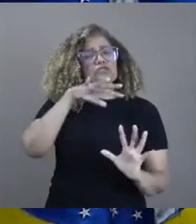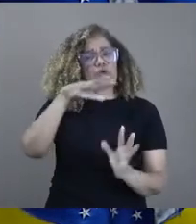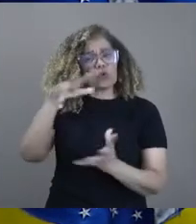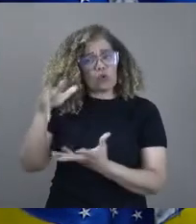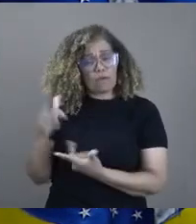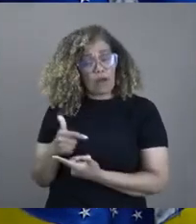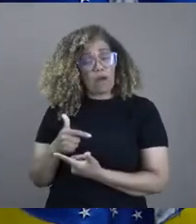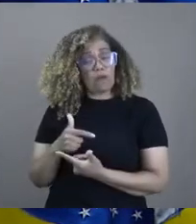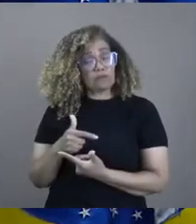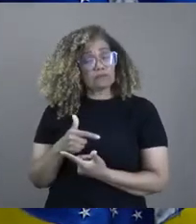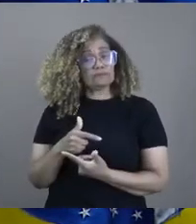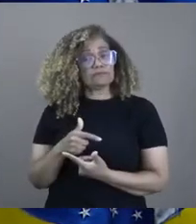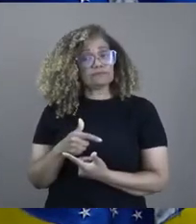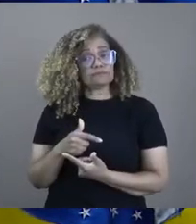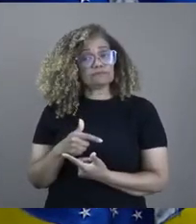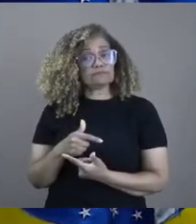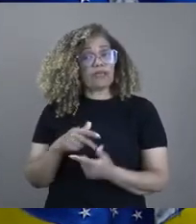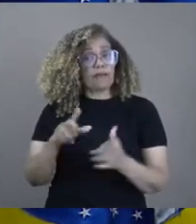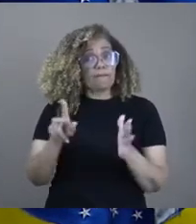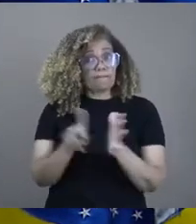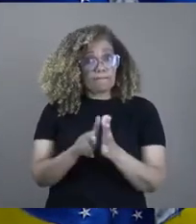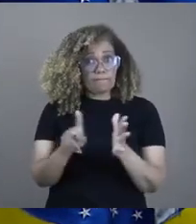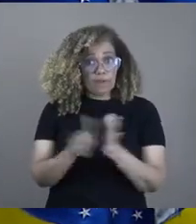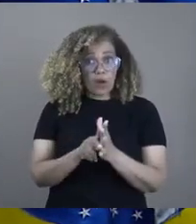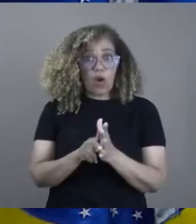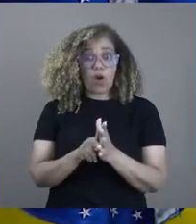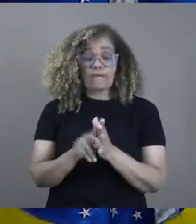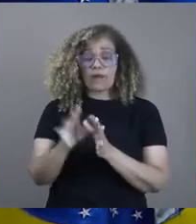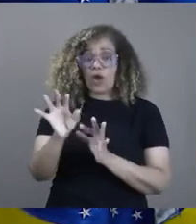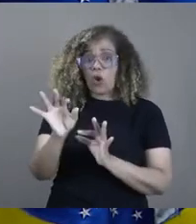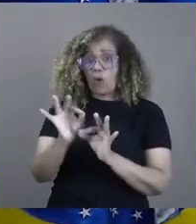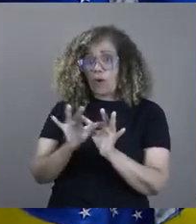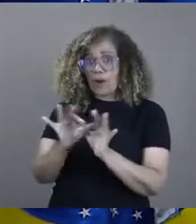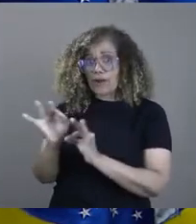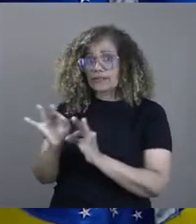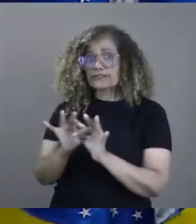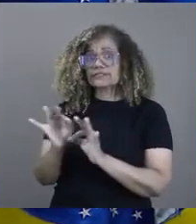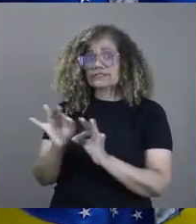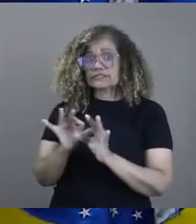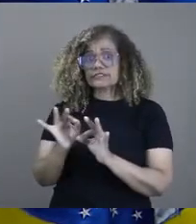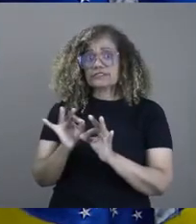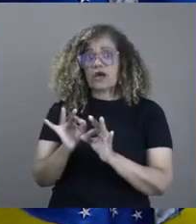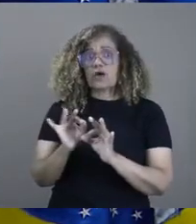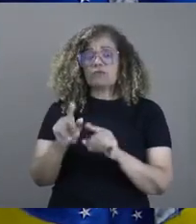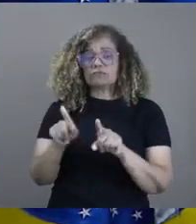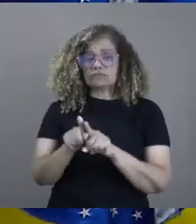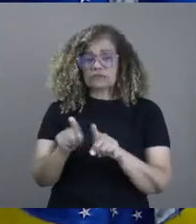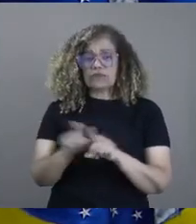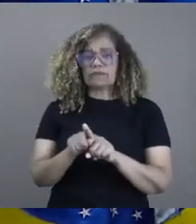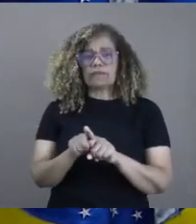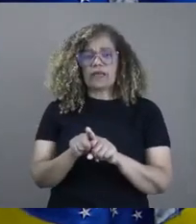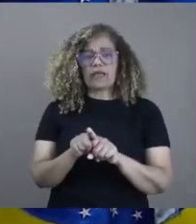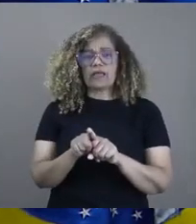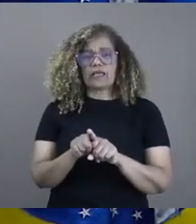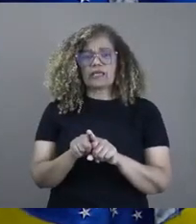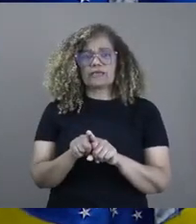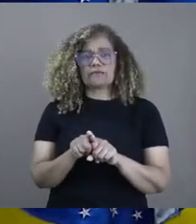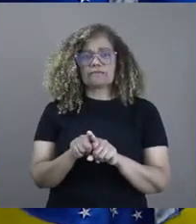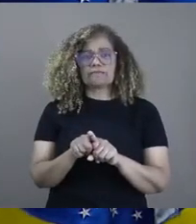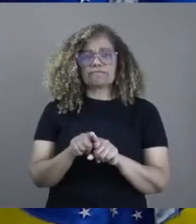inclusive da própria Organização das Nações Unidas uma